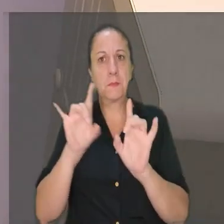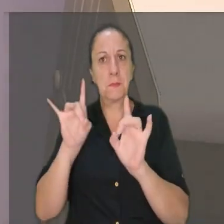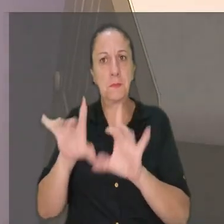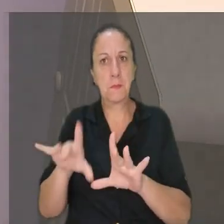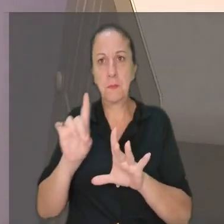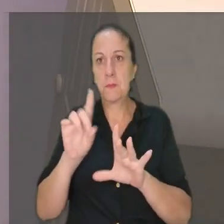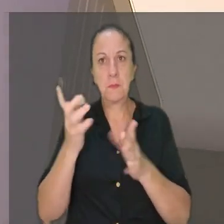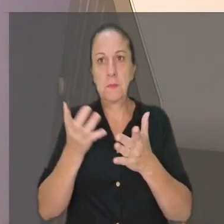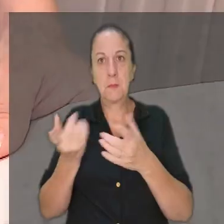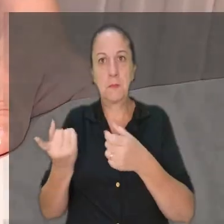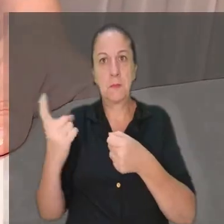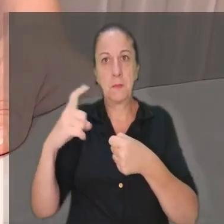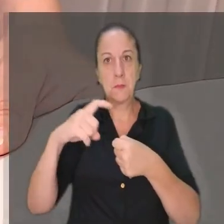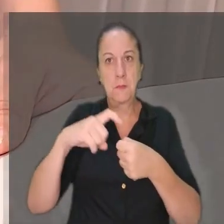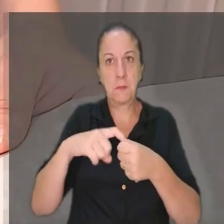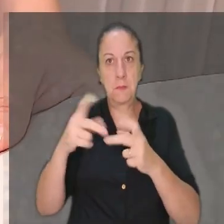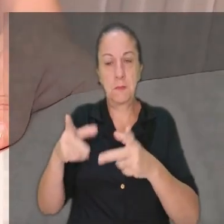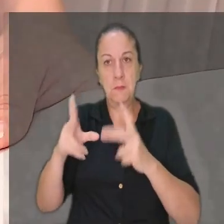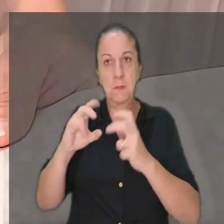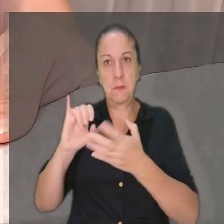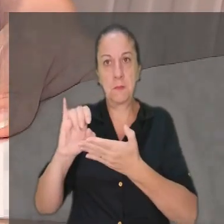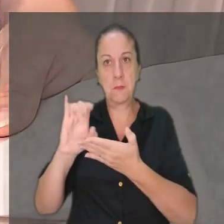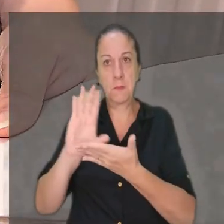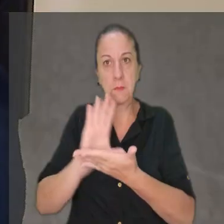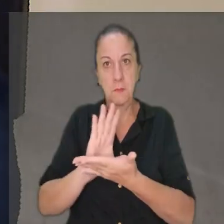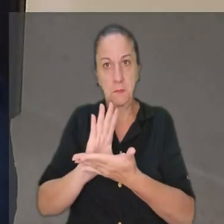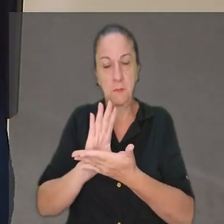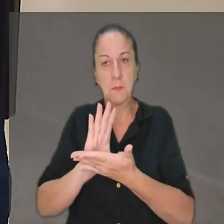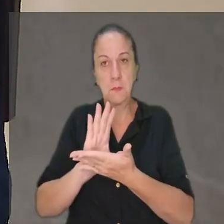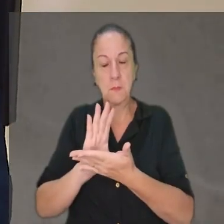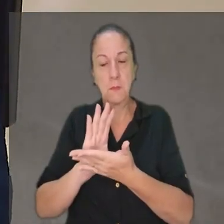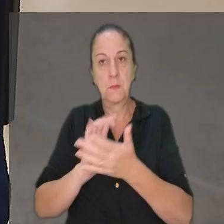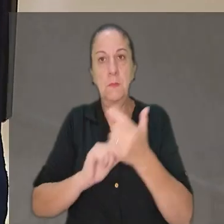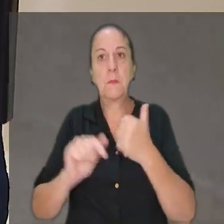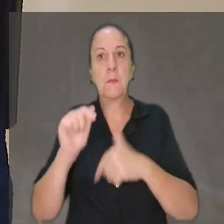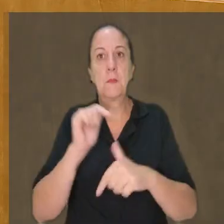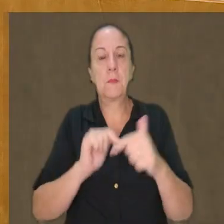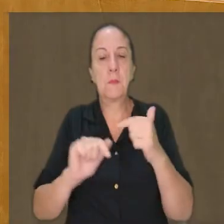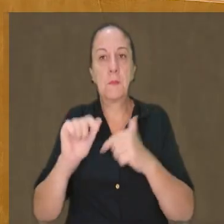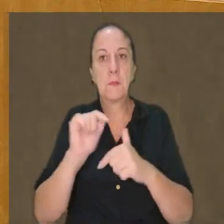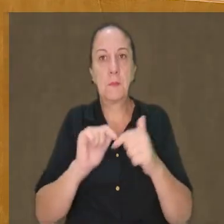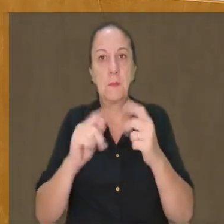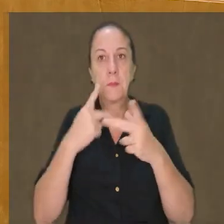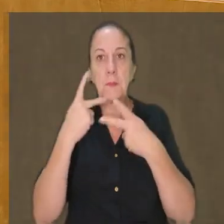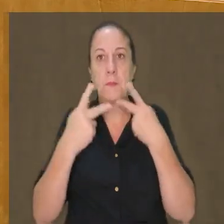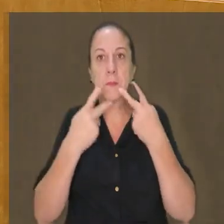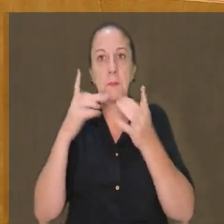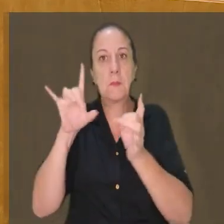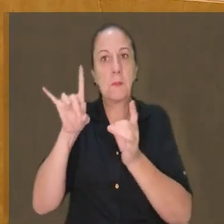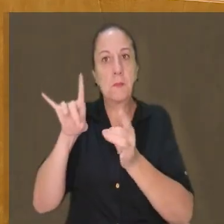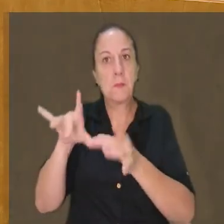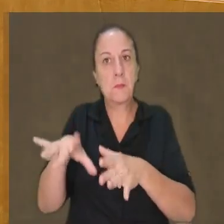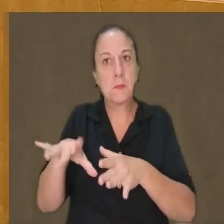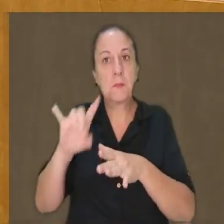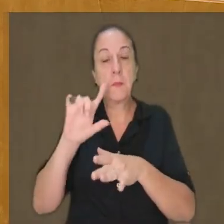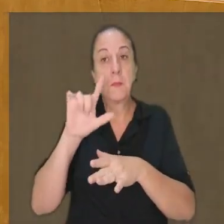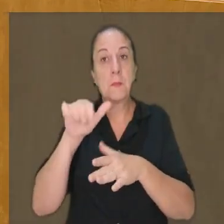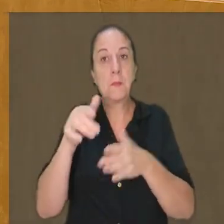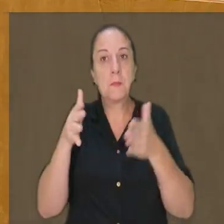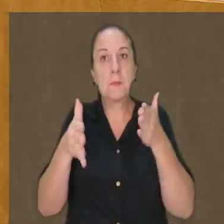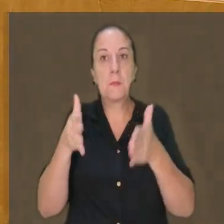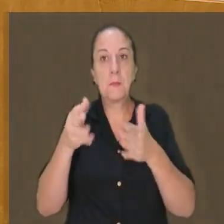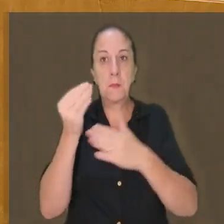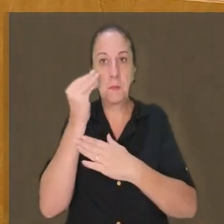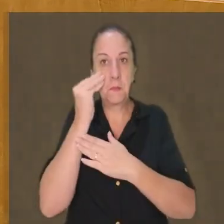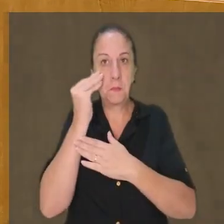gestante demitida que não quis retornar ao trabalho deve receber indenização substitutiva. A trabalhadora alegou que foi dispensada